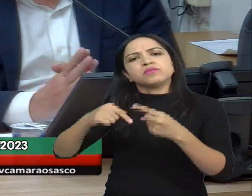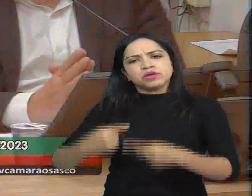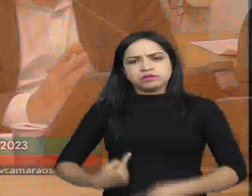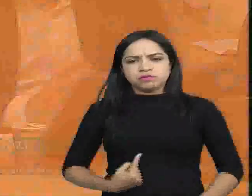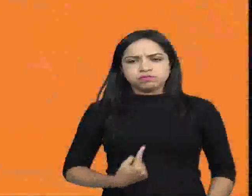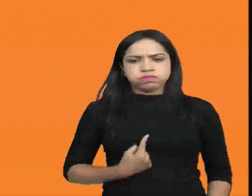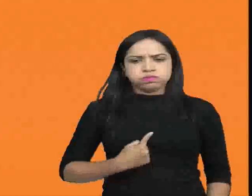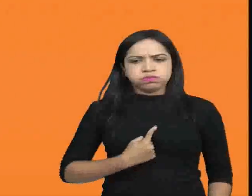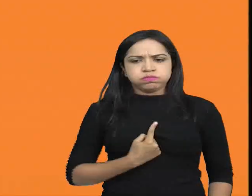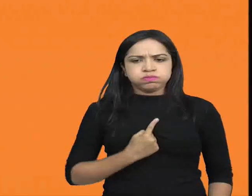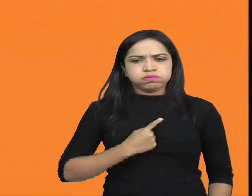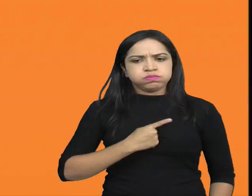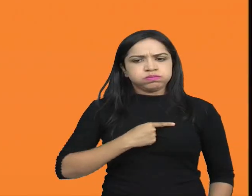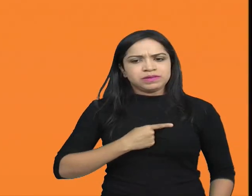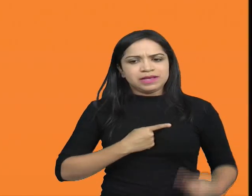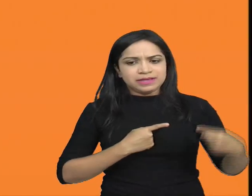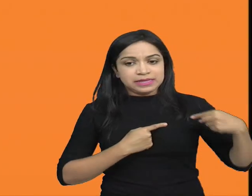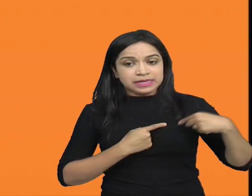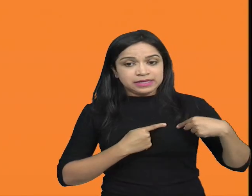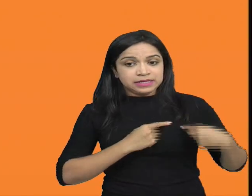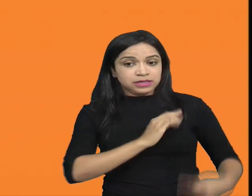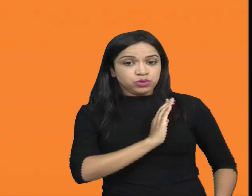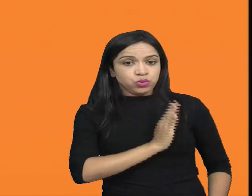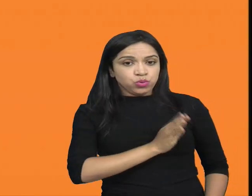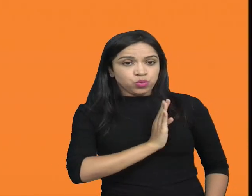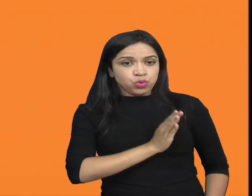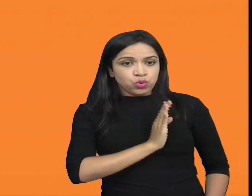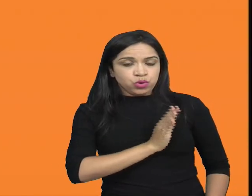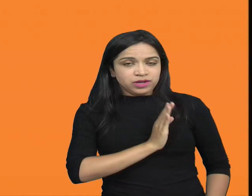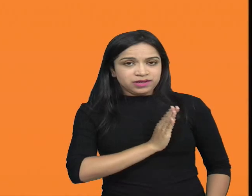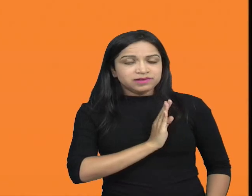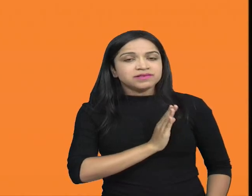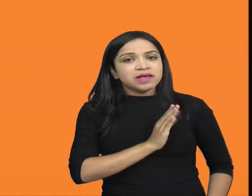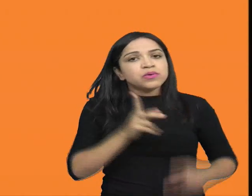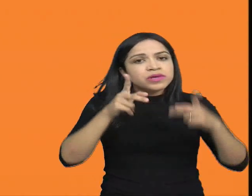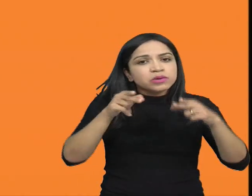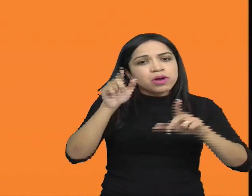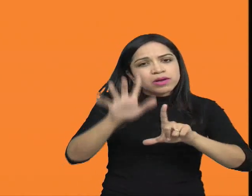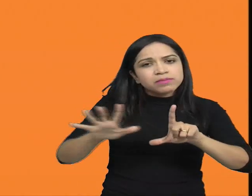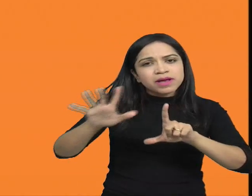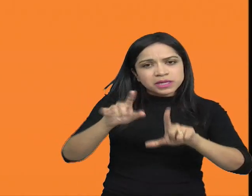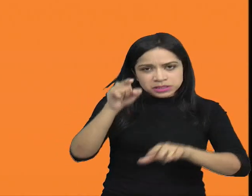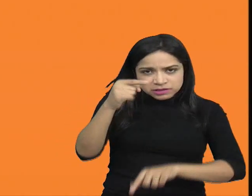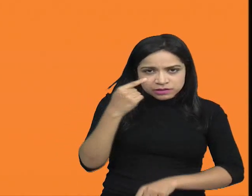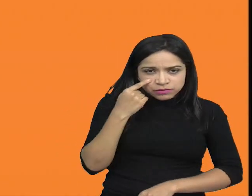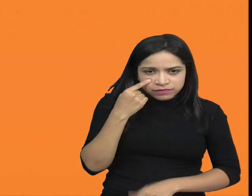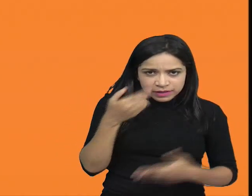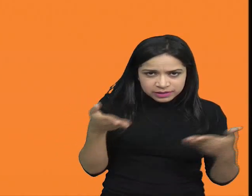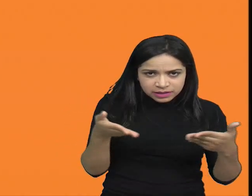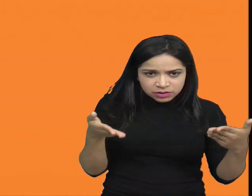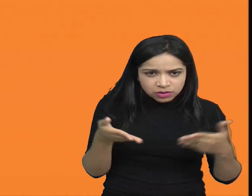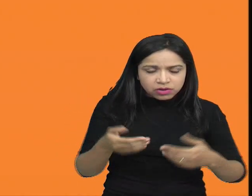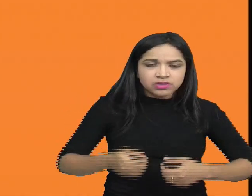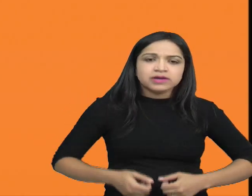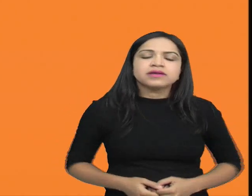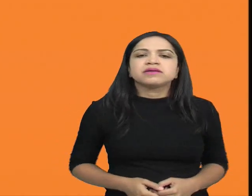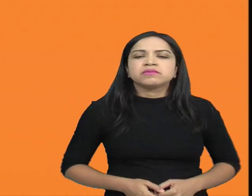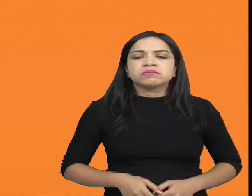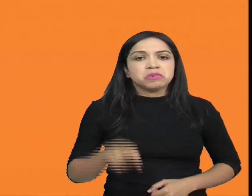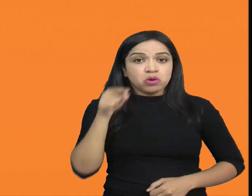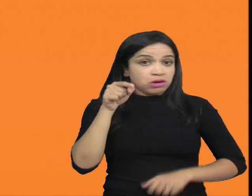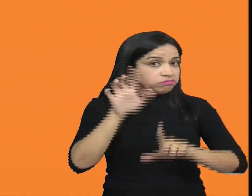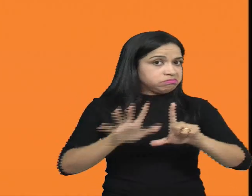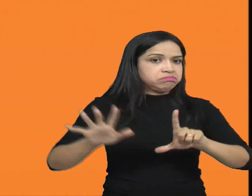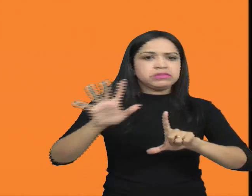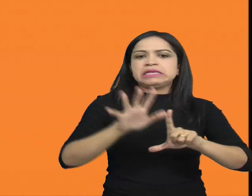imagem essa imagem bonita, que é a imagem das artérias do coração. Aí não tem entupimento nenhum, é